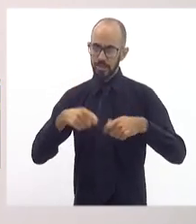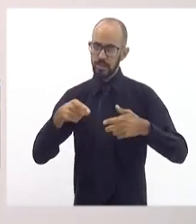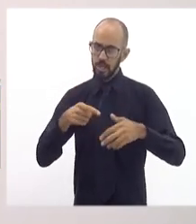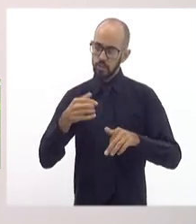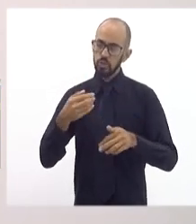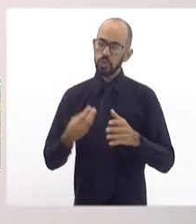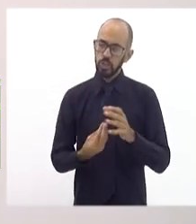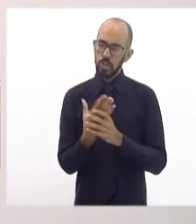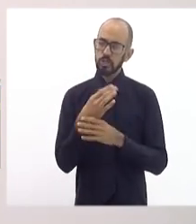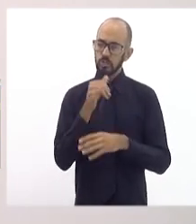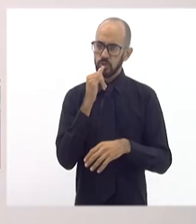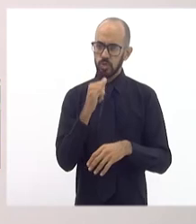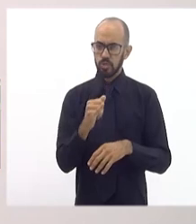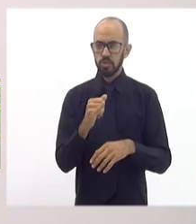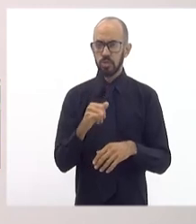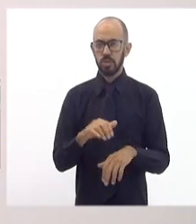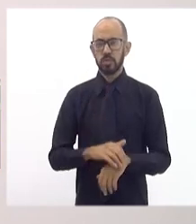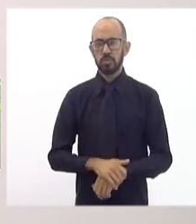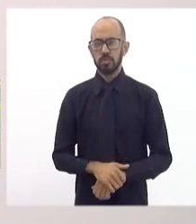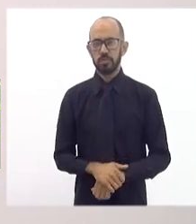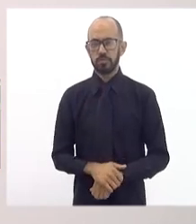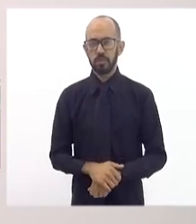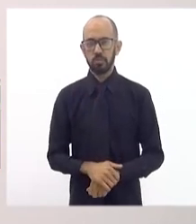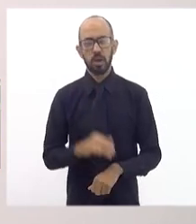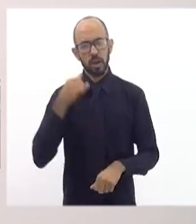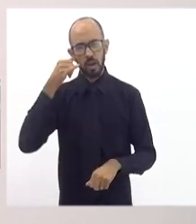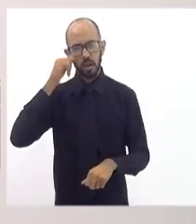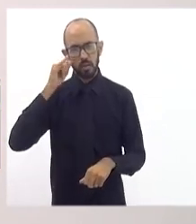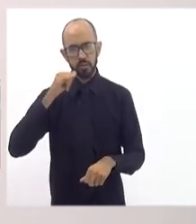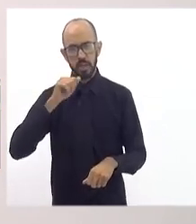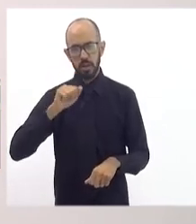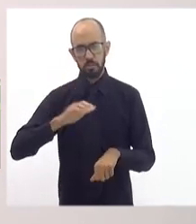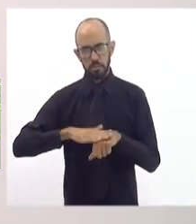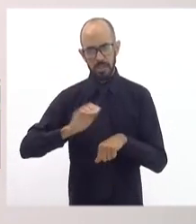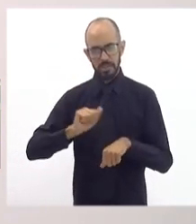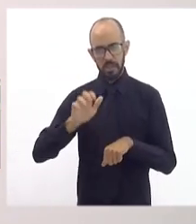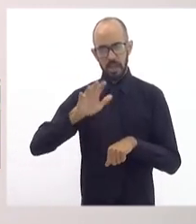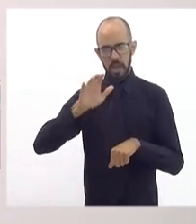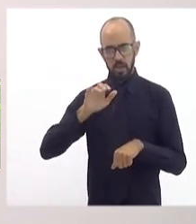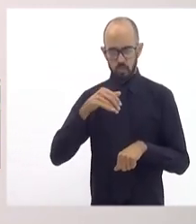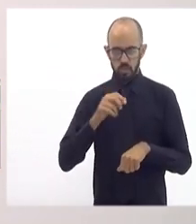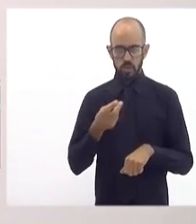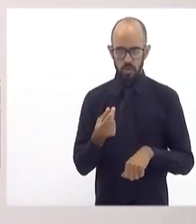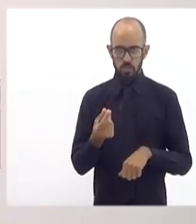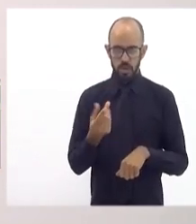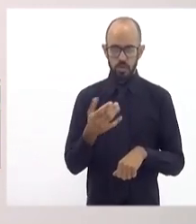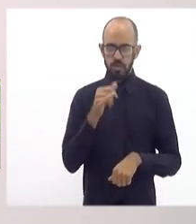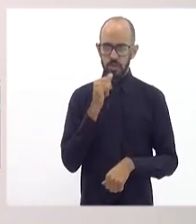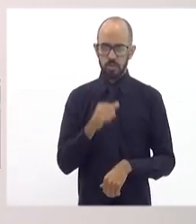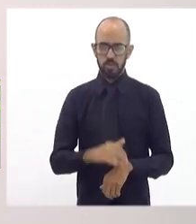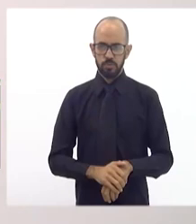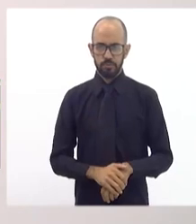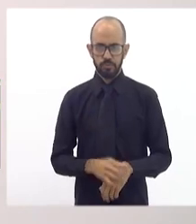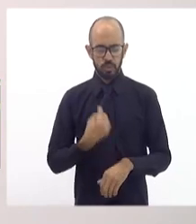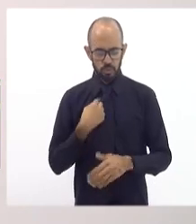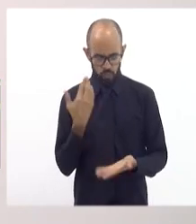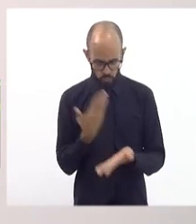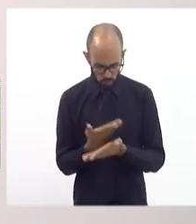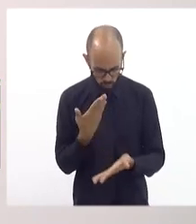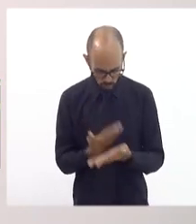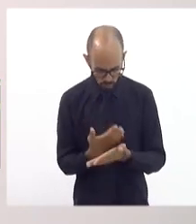seja não seja elevado anotar Ivo eu estudei um pouco sobre a empresa nacionalidade turca